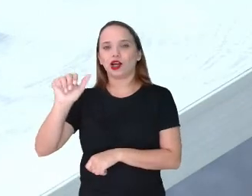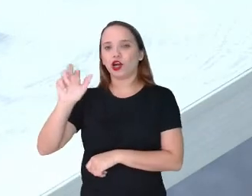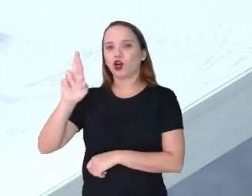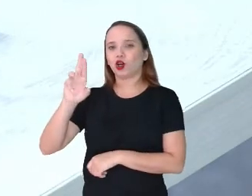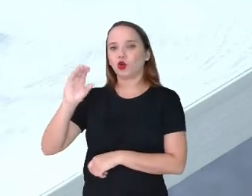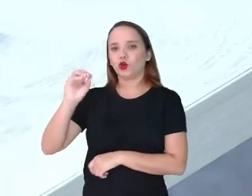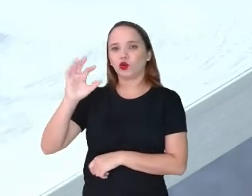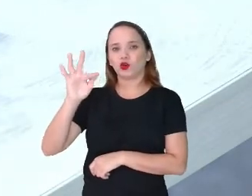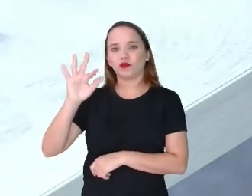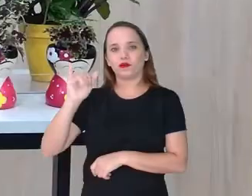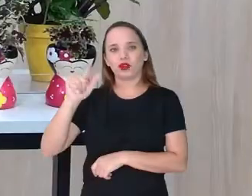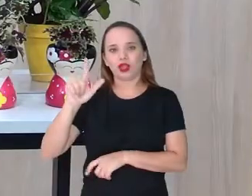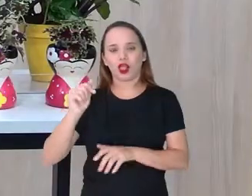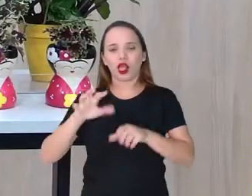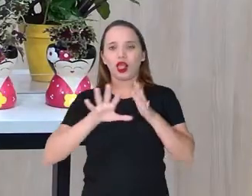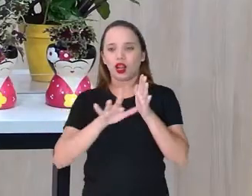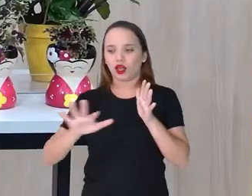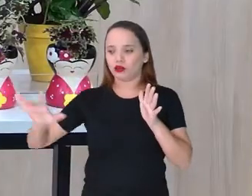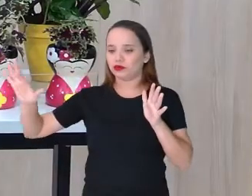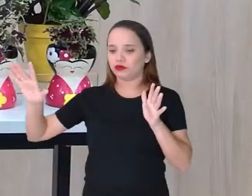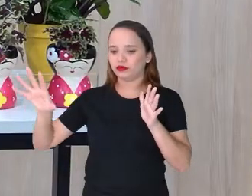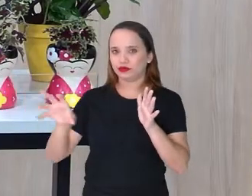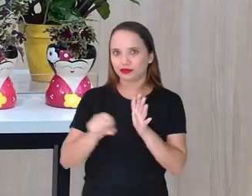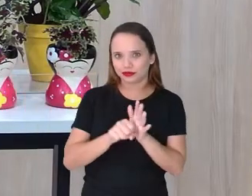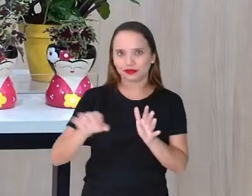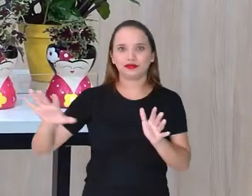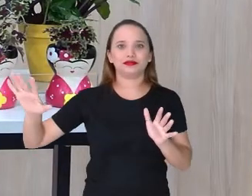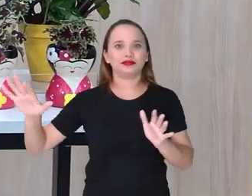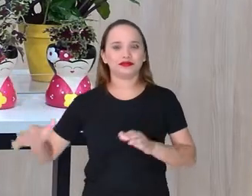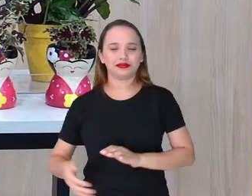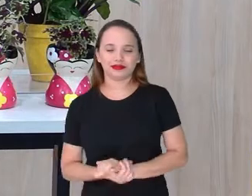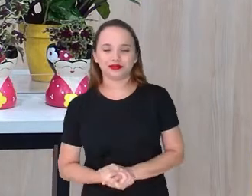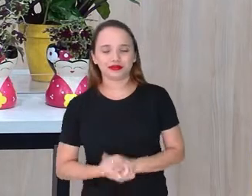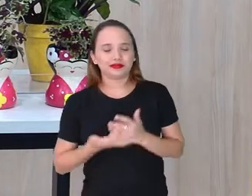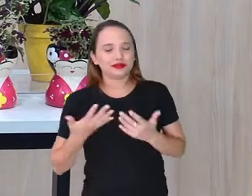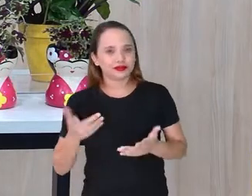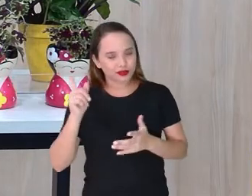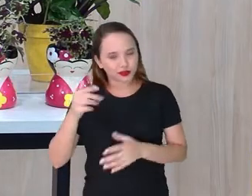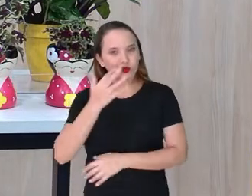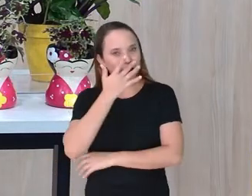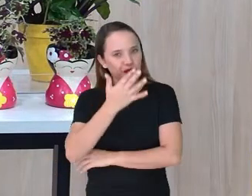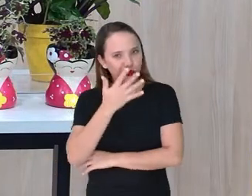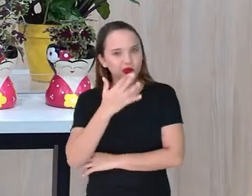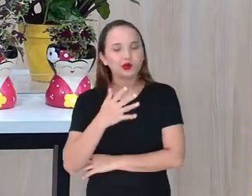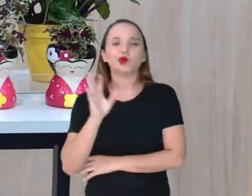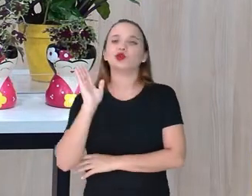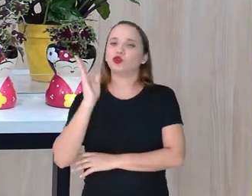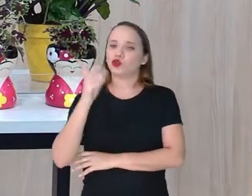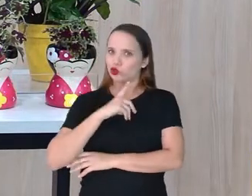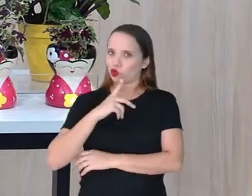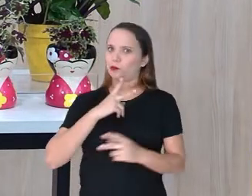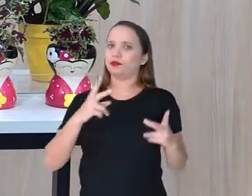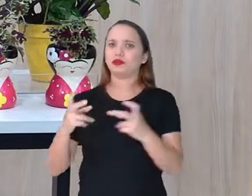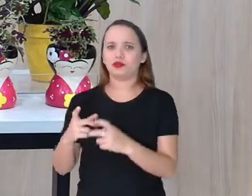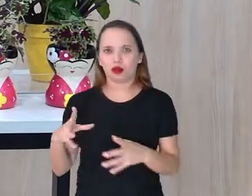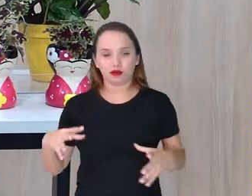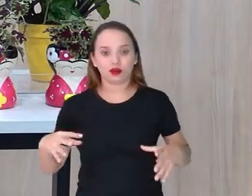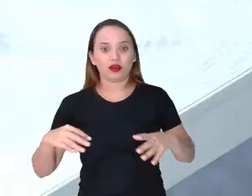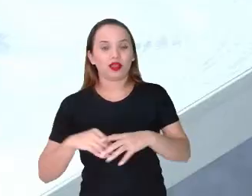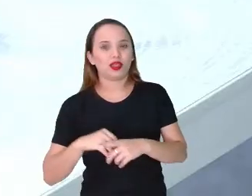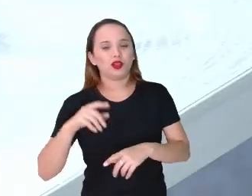da folha que eu coloquei. Então, esse pigmento aí, a clorofila, a gente viu que fica armazenado